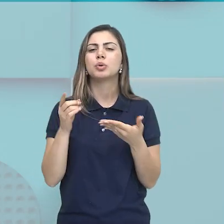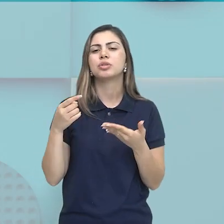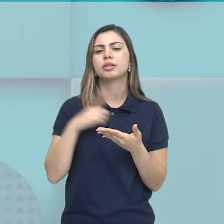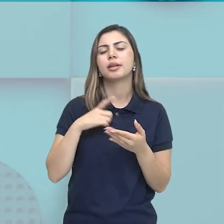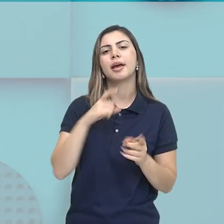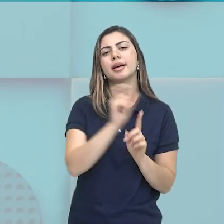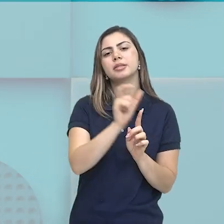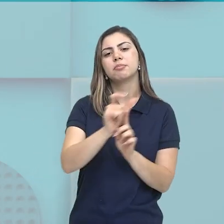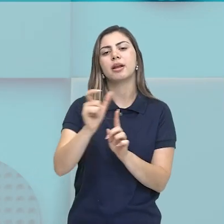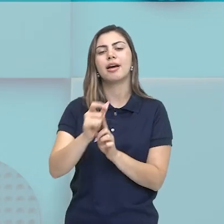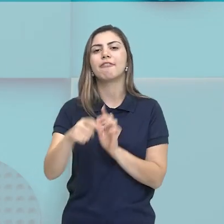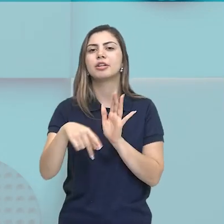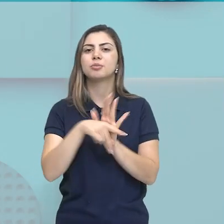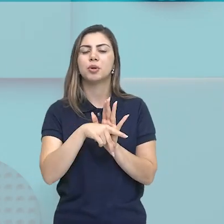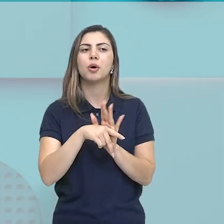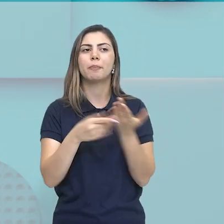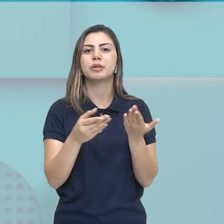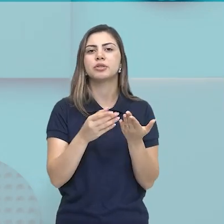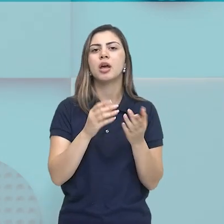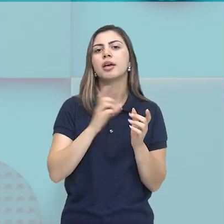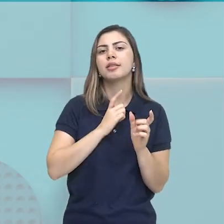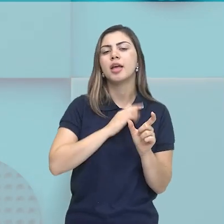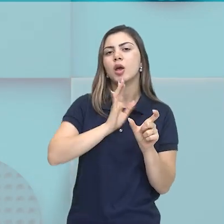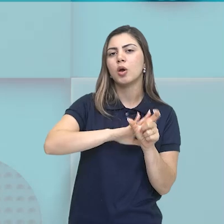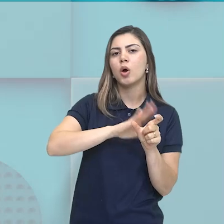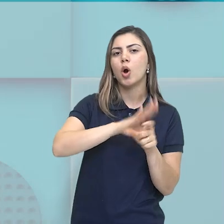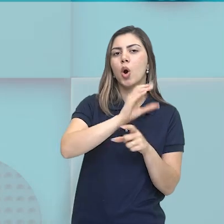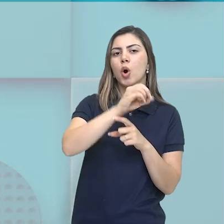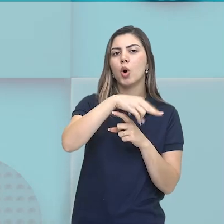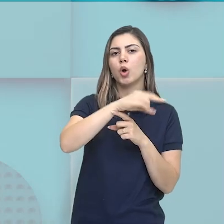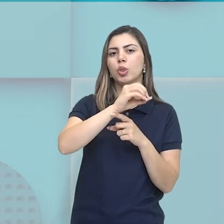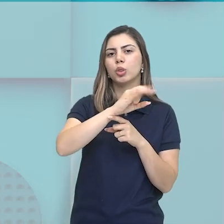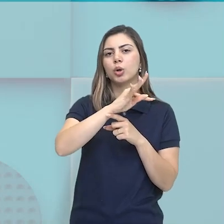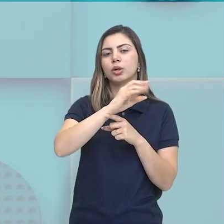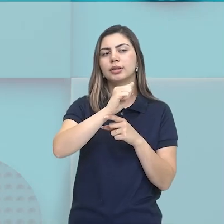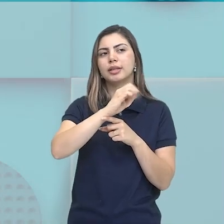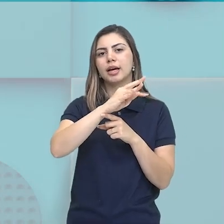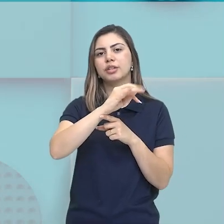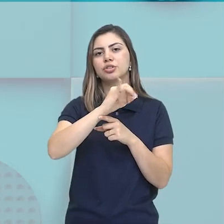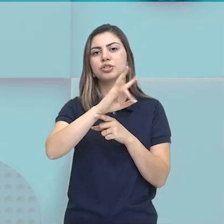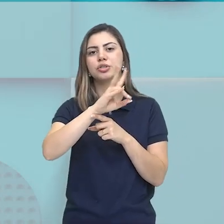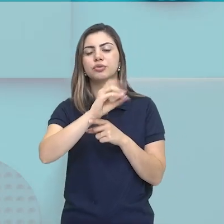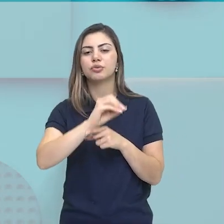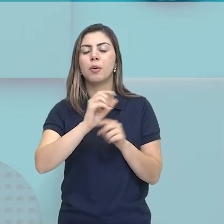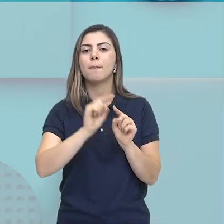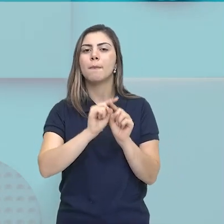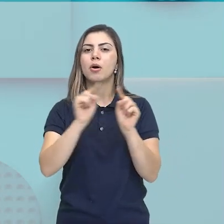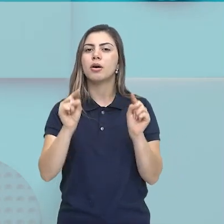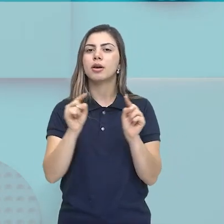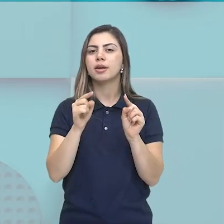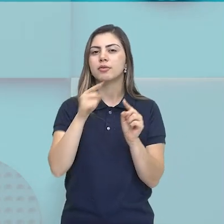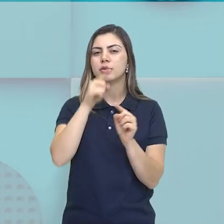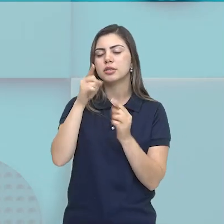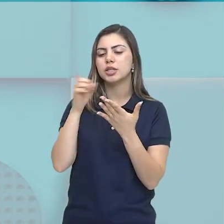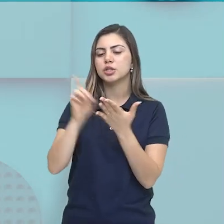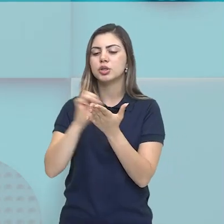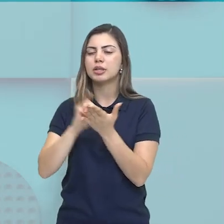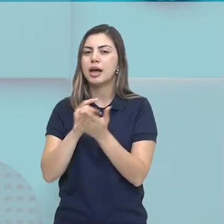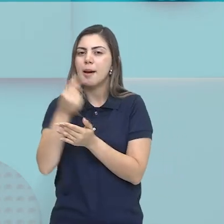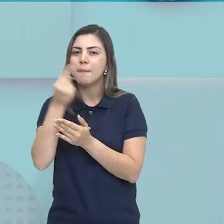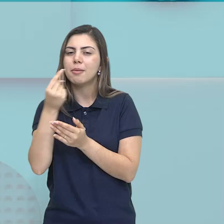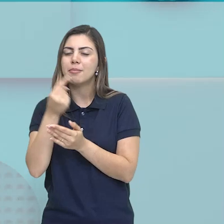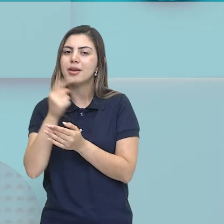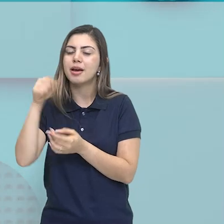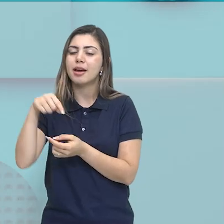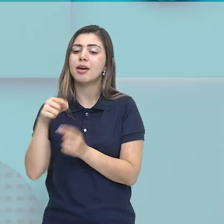sentido conotativo, né, também estão lá, mas a primeira que você for verificar, ela vai dar